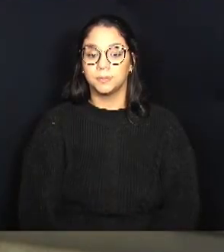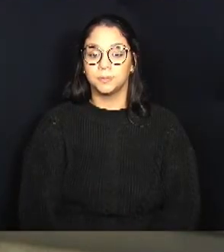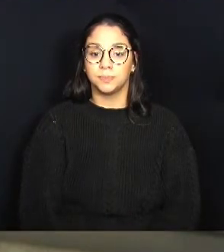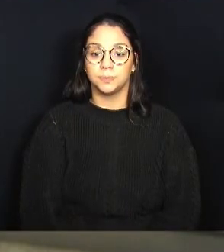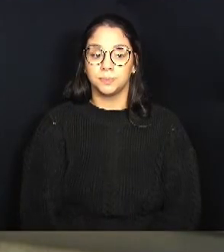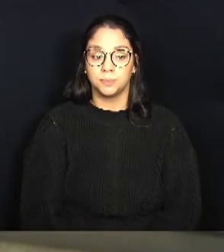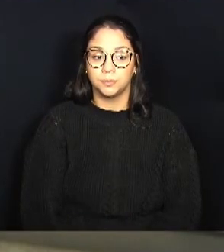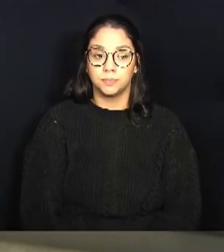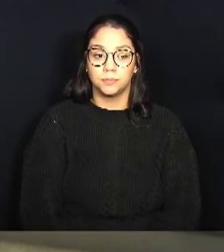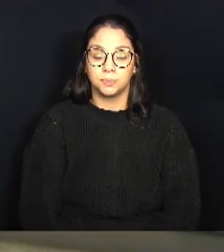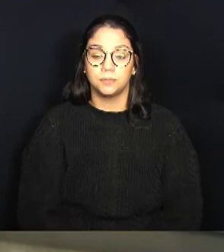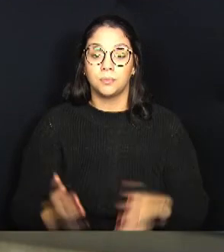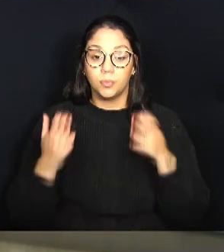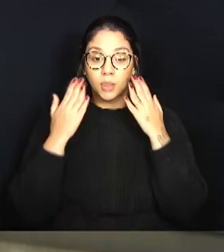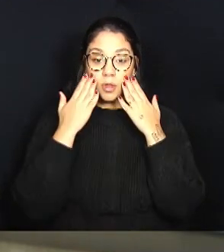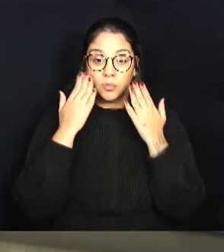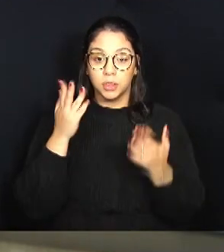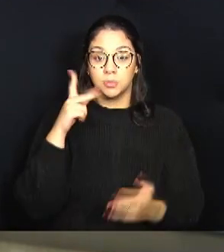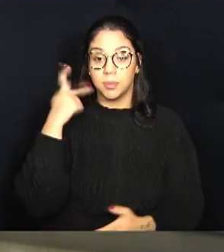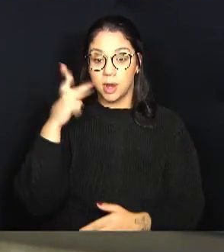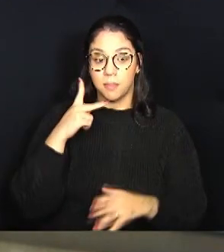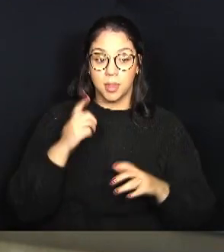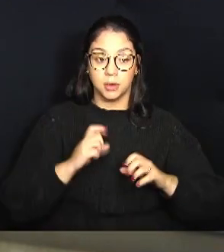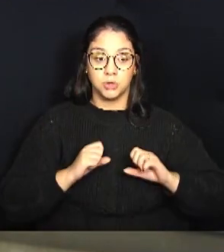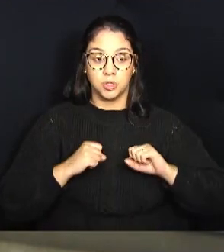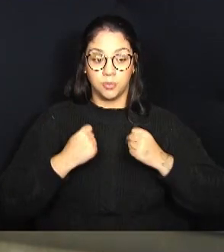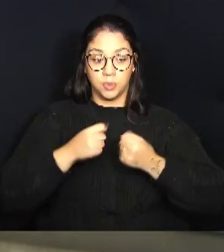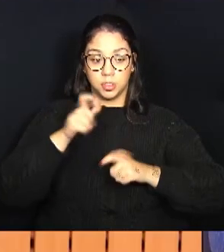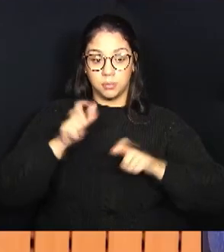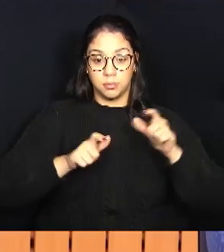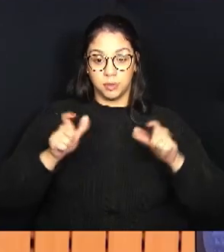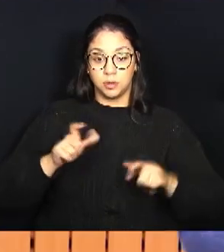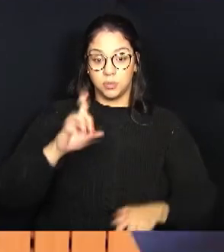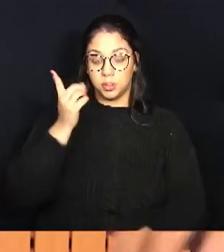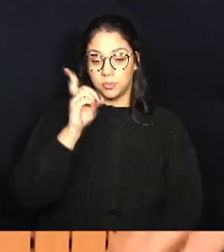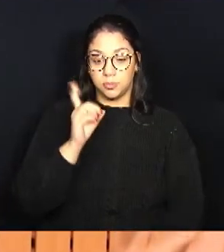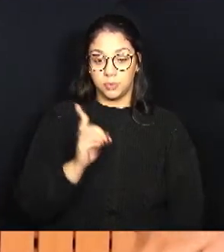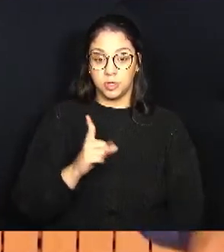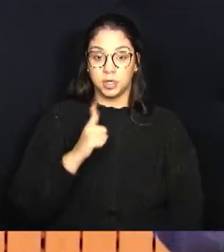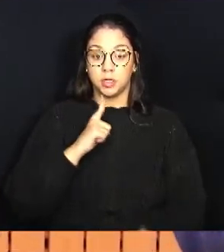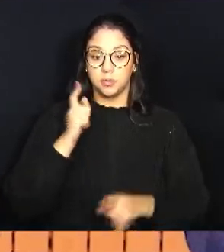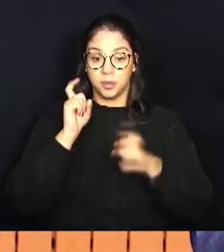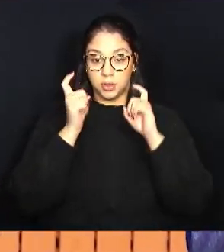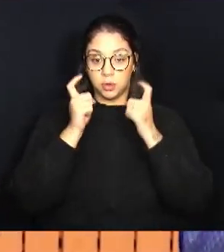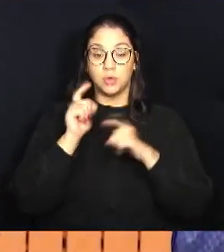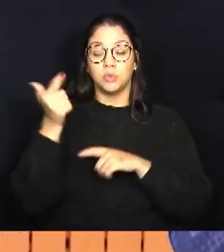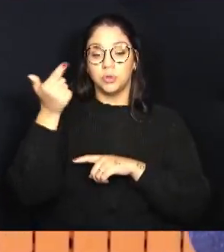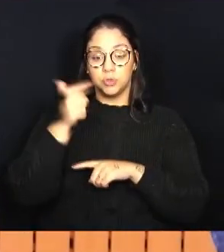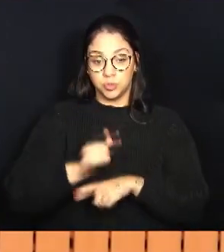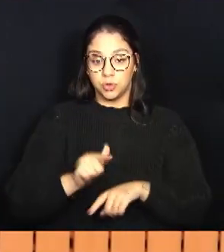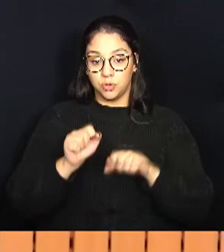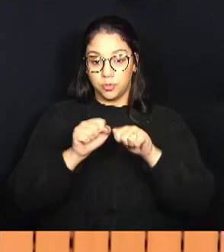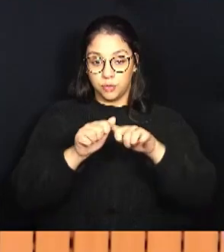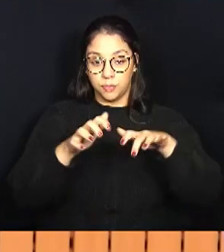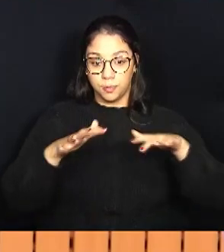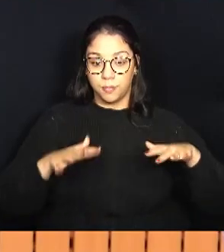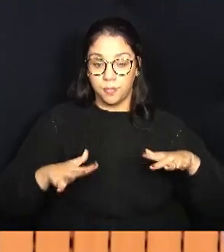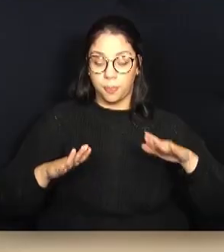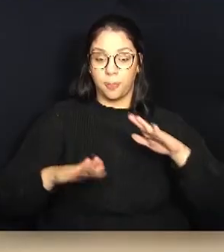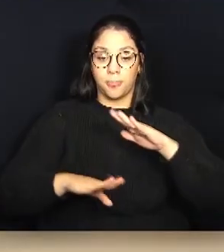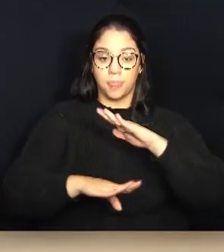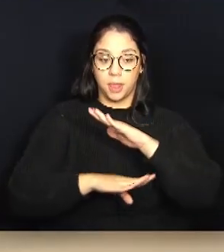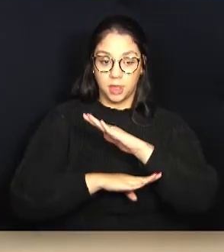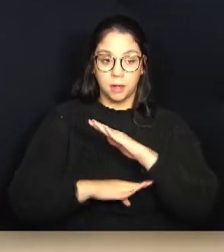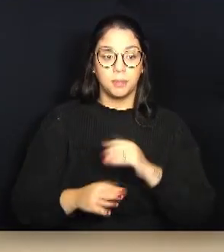A Frente Parlamentar em Defesa das Pessoas com Deficiência se reuniu mais uma vez no plenário da Câmara